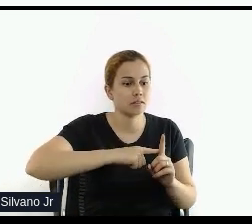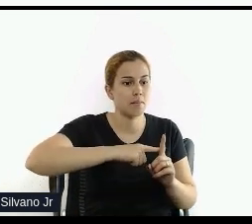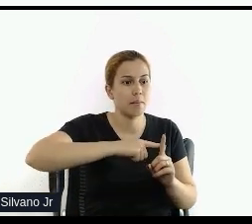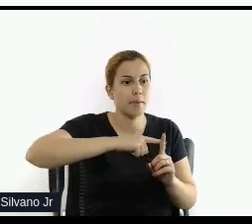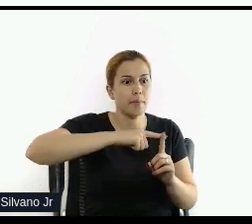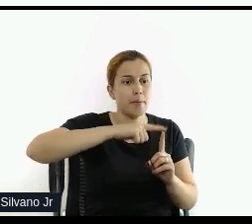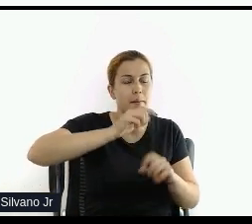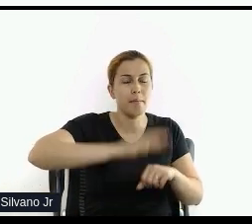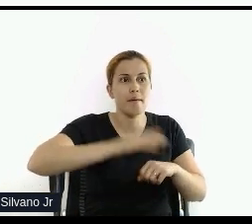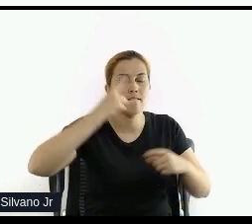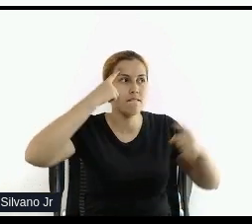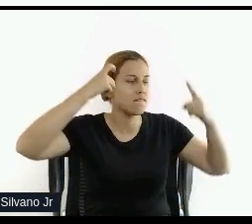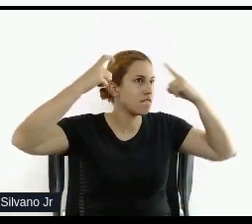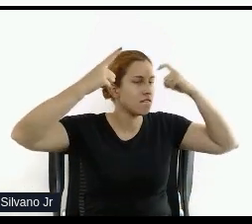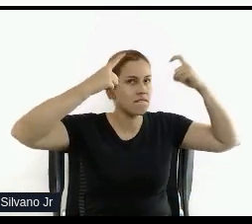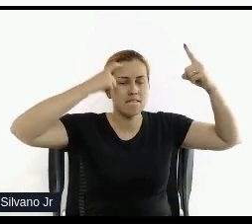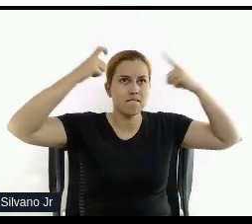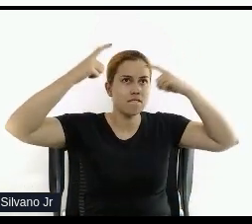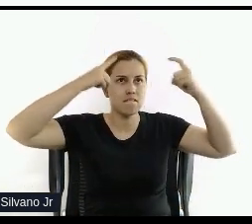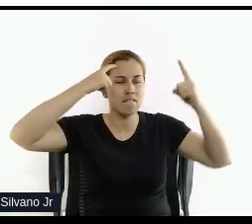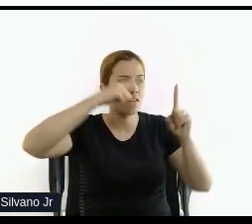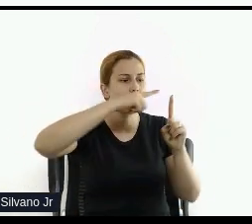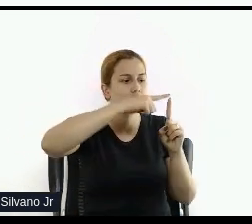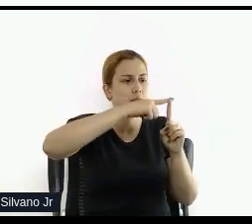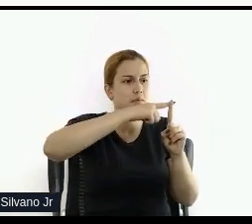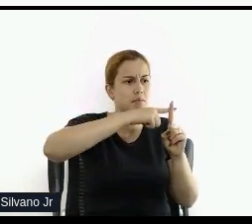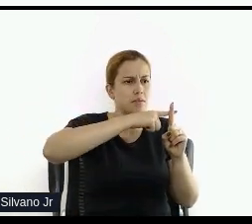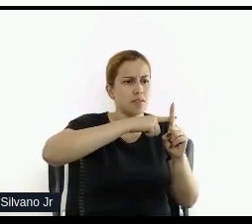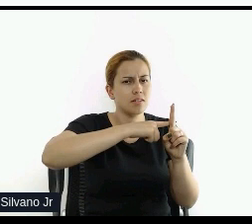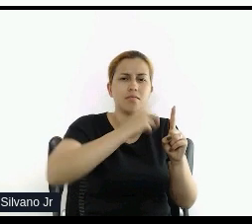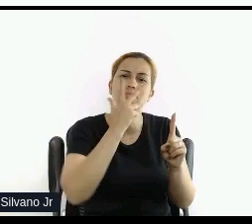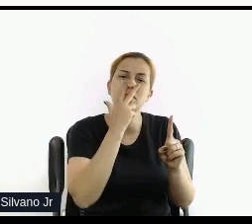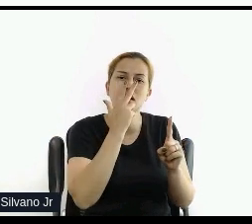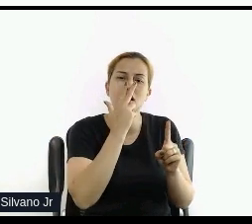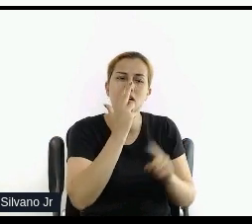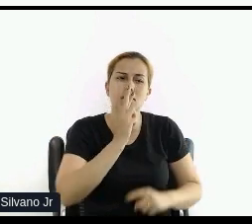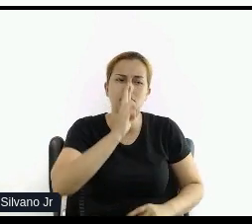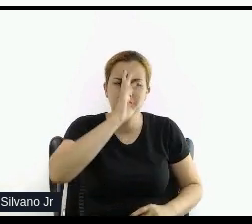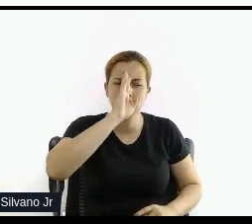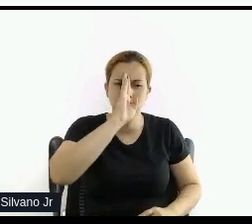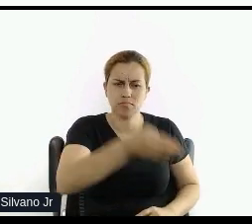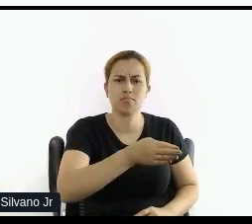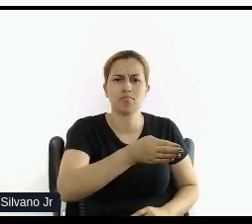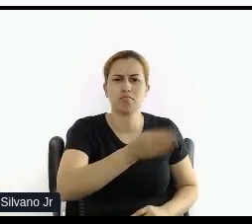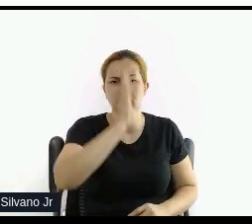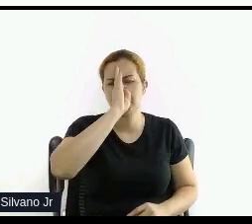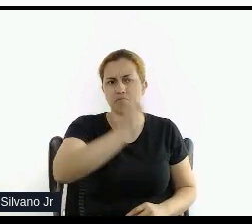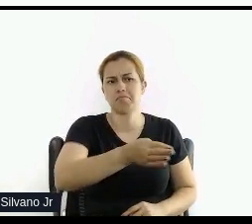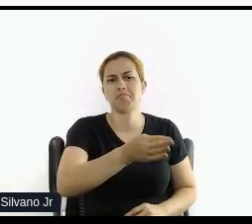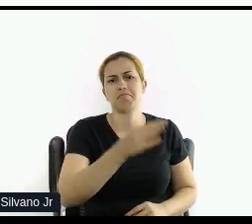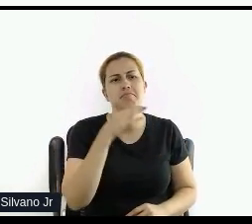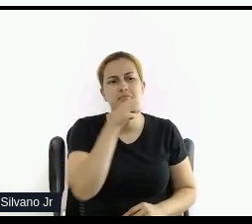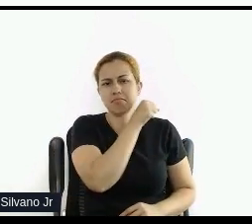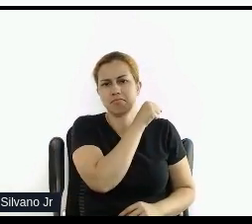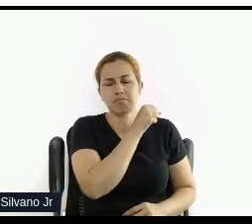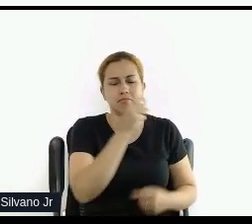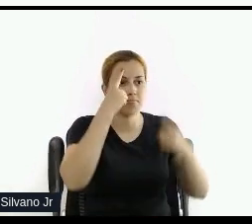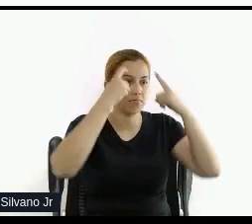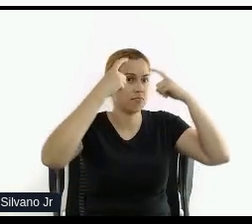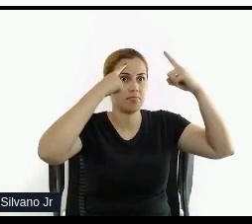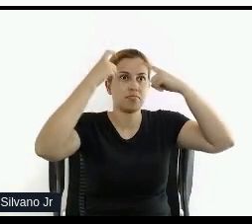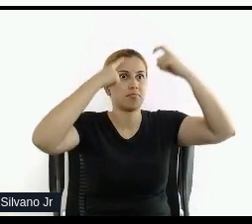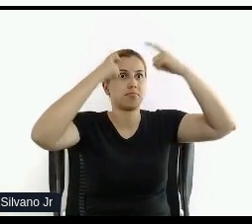Quanto menor a temperatura, mais pé no chão ele vai ser em sua resposta. Então, a gente pode estar testando aí a temperatura de contextos